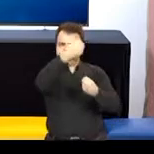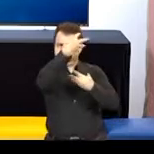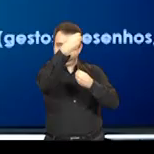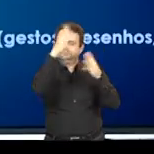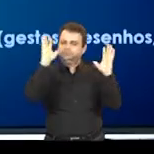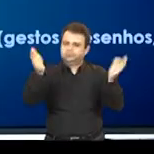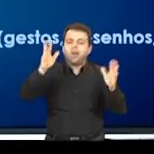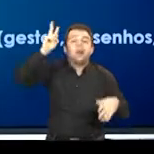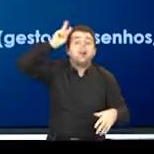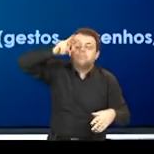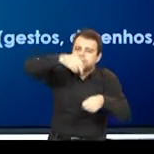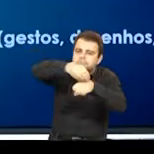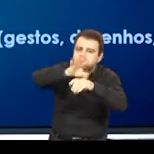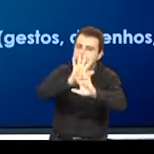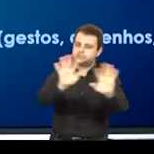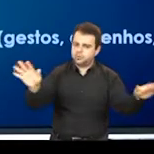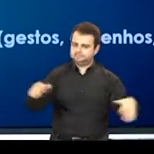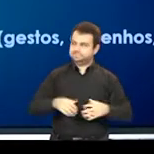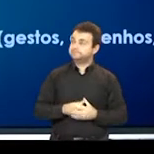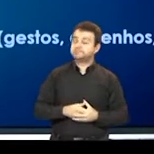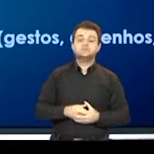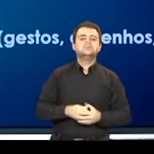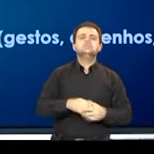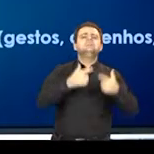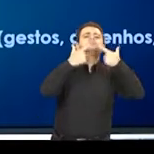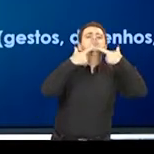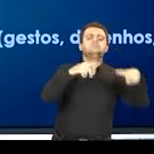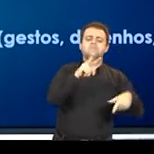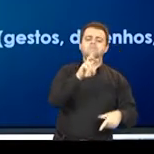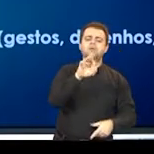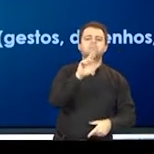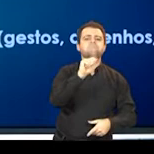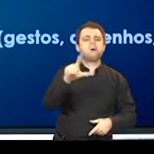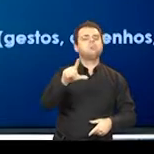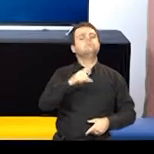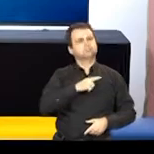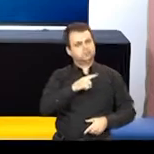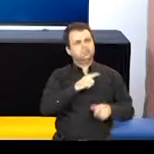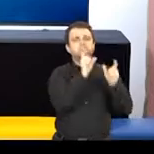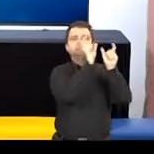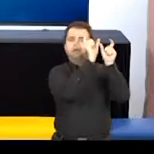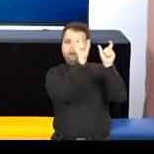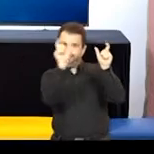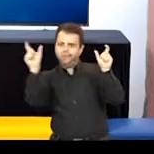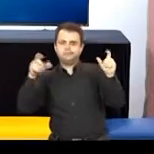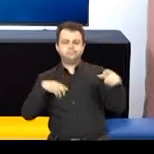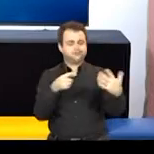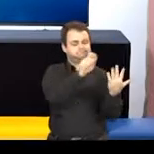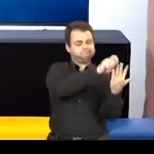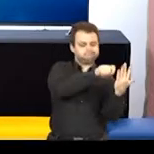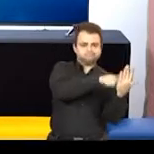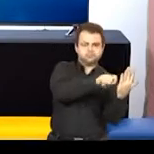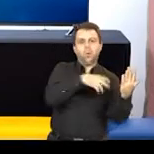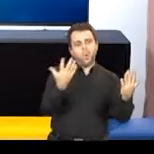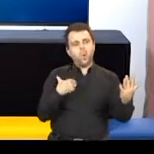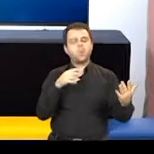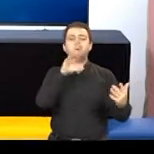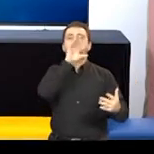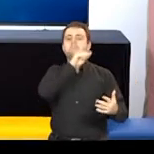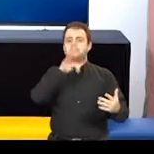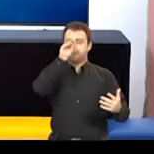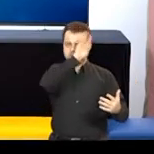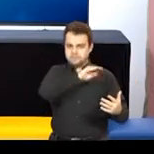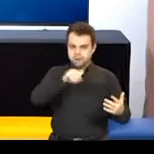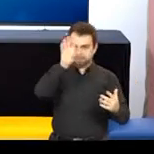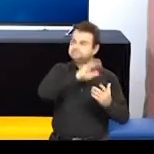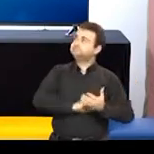verbal, toda e qualquer linguagem que utilize palavras, pode ser escrita, pode ser falada.